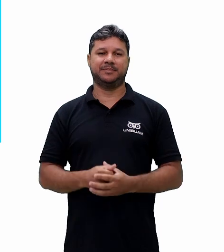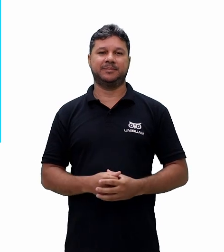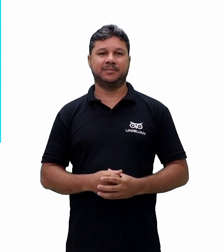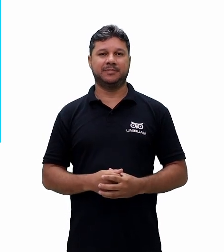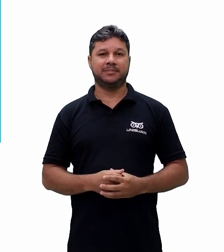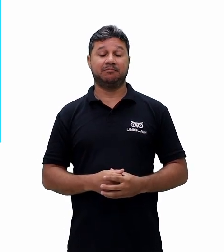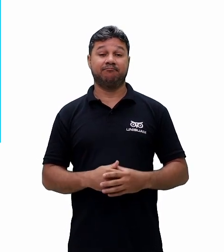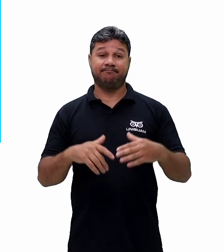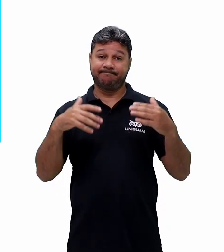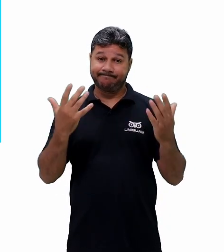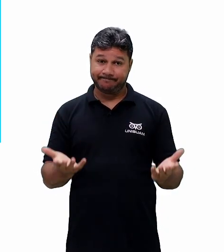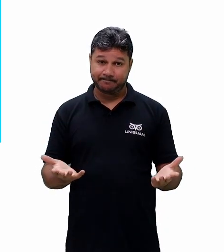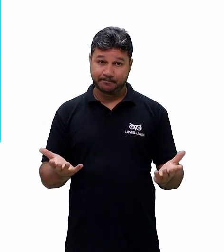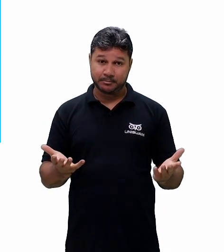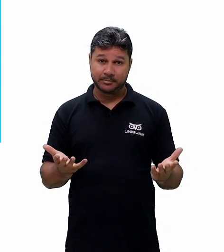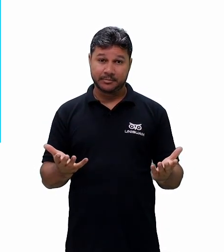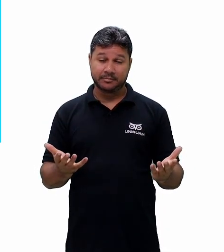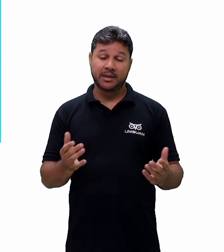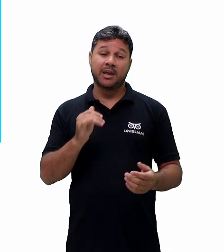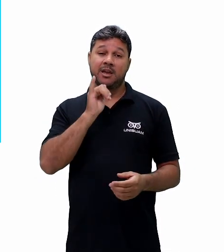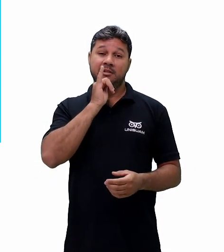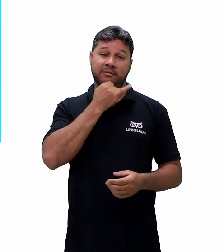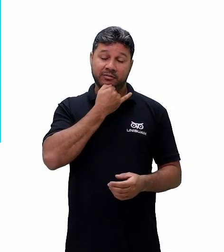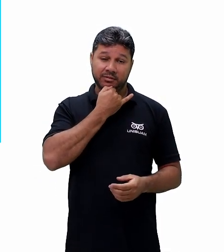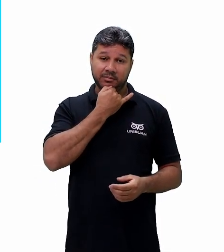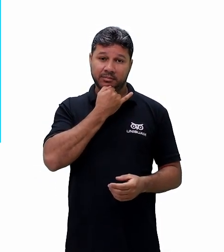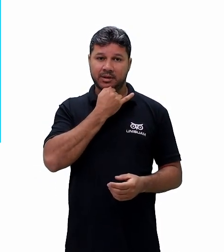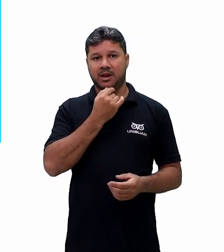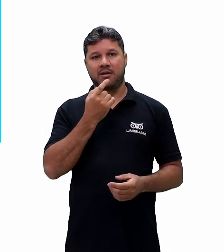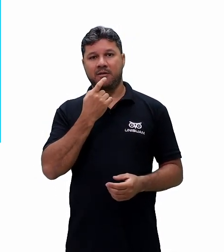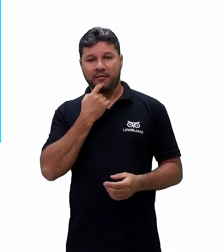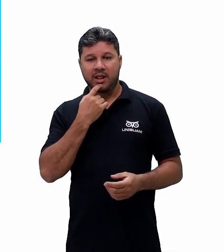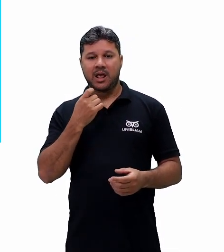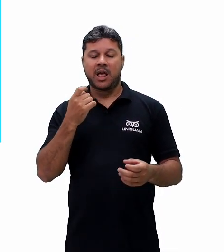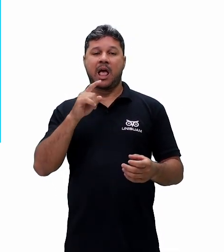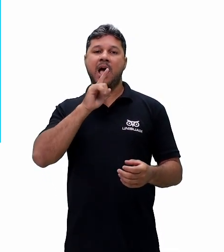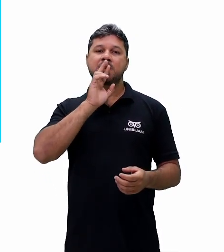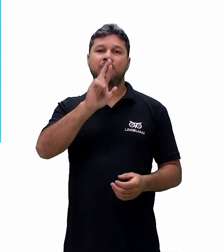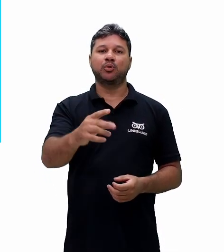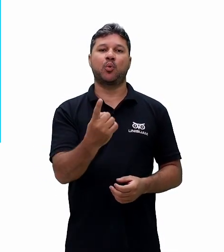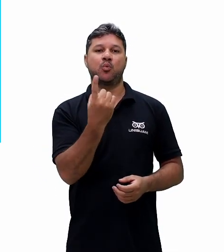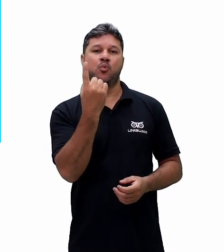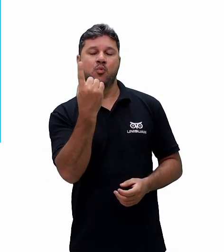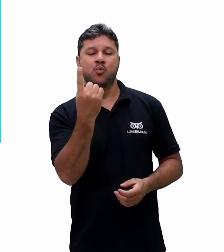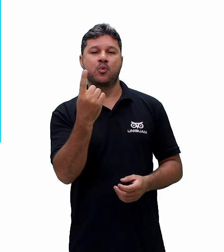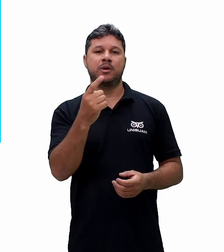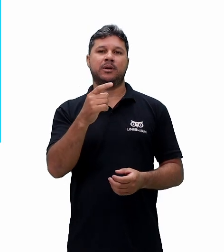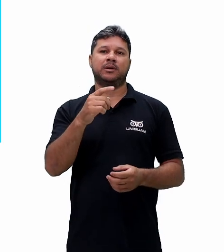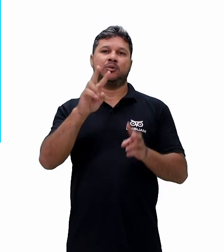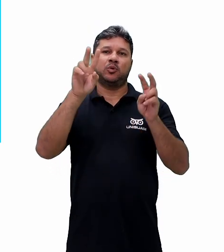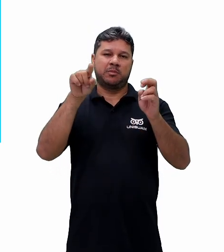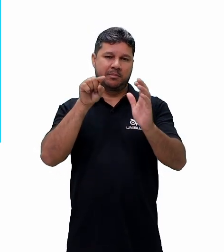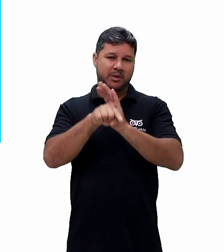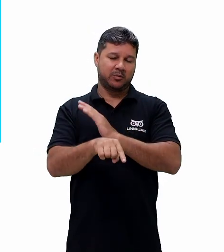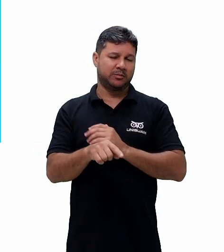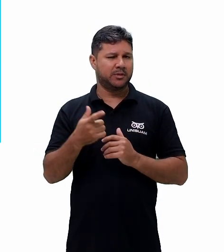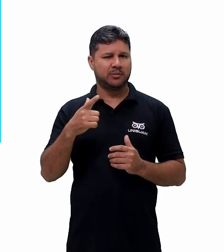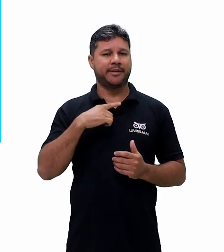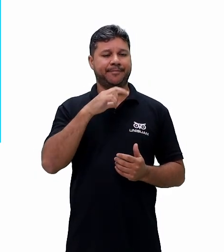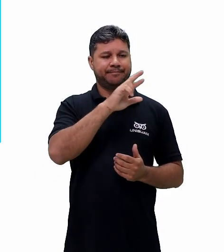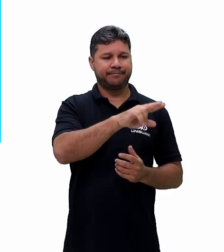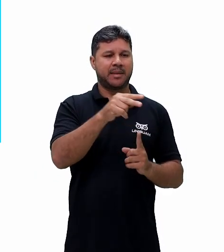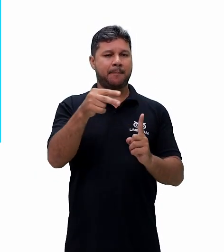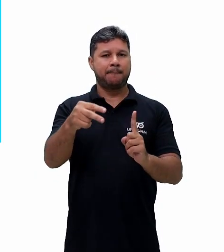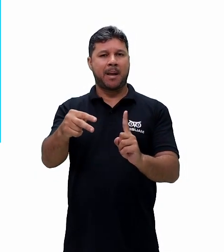melhorar a flexibilidade. Então, infelizmente, eu não tenho uma resposta referente a